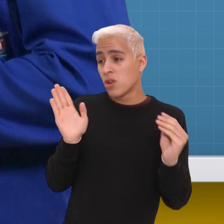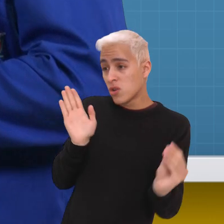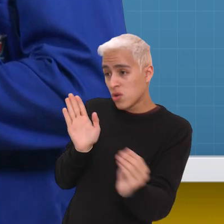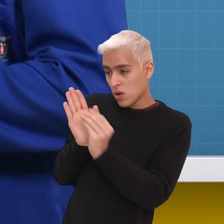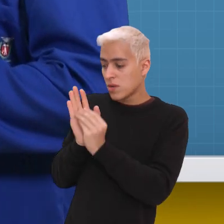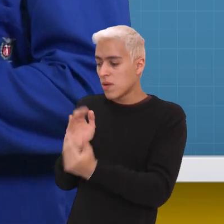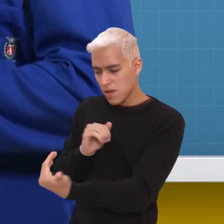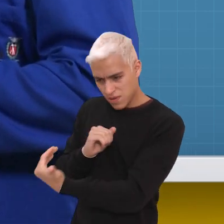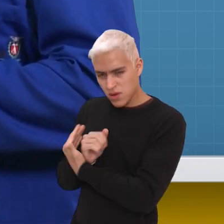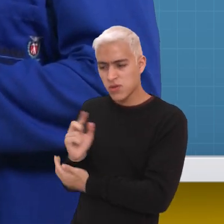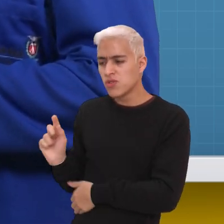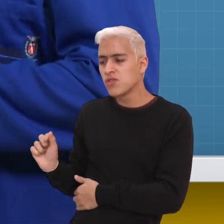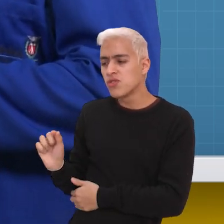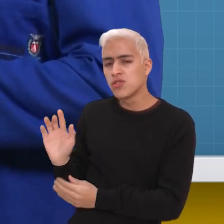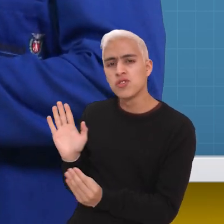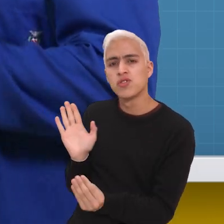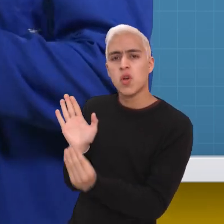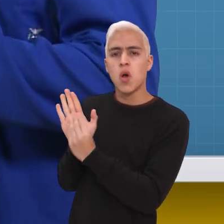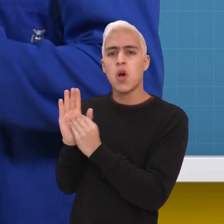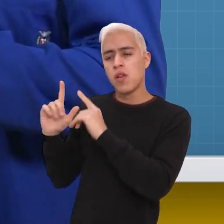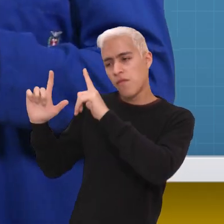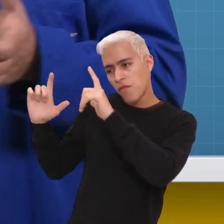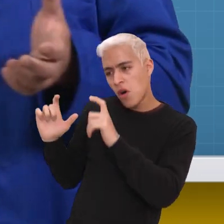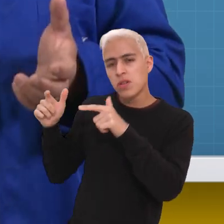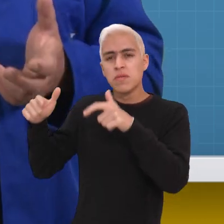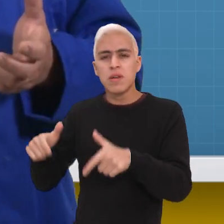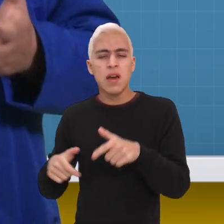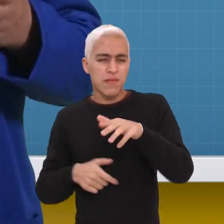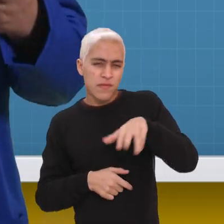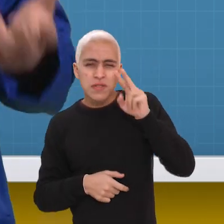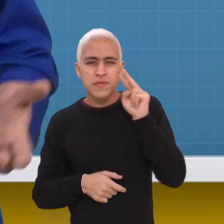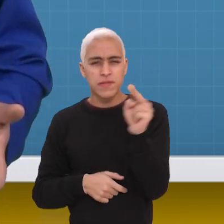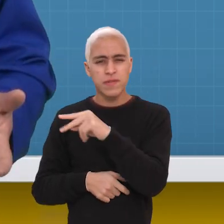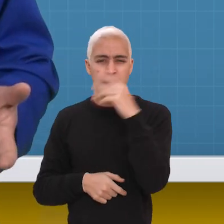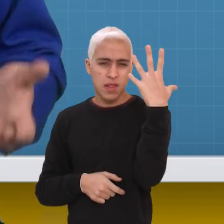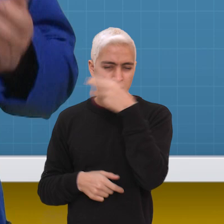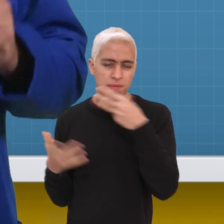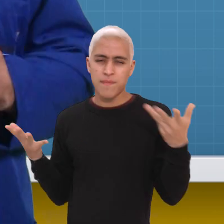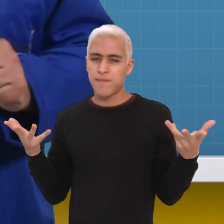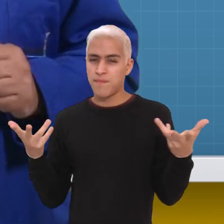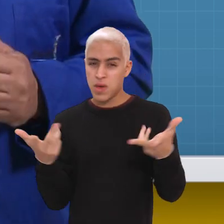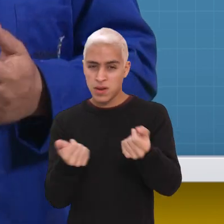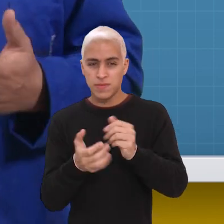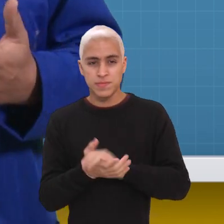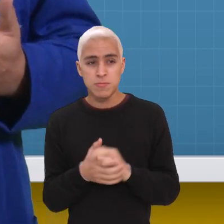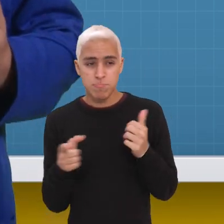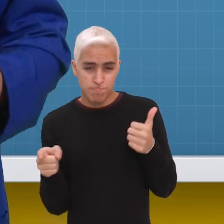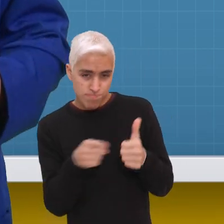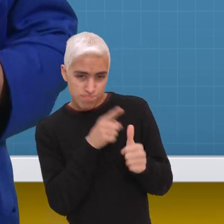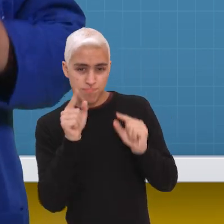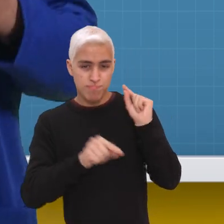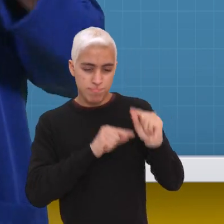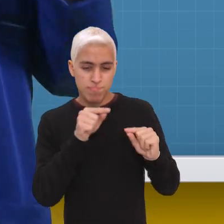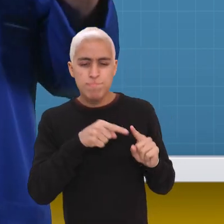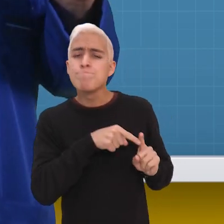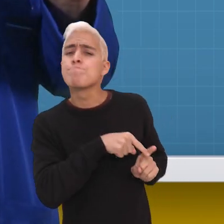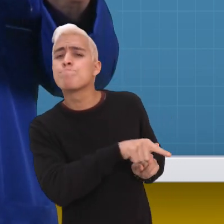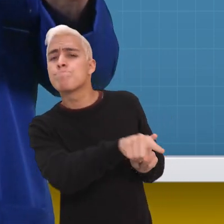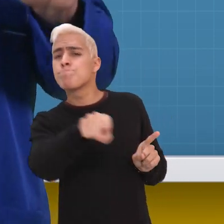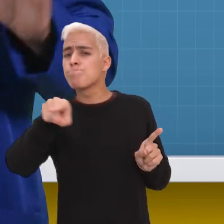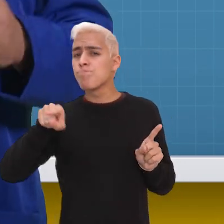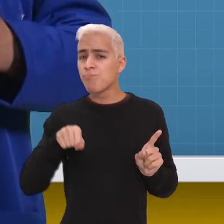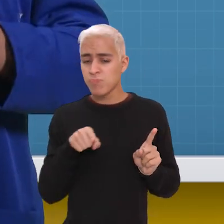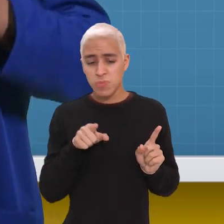para vocês, com a ajuda do Sr. Giz, foto desse lugar, porque é tudo muito maravilhoso. Então vamos lá. Primeiro, vamos fazer o